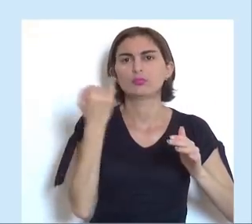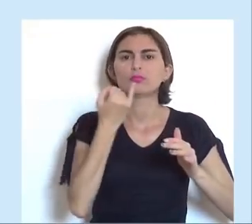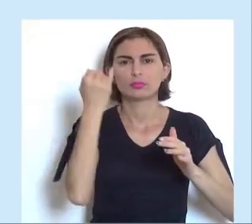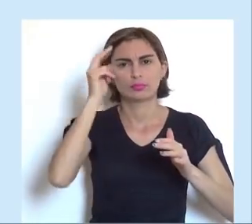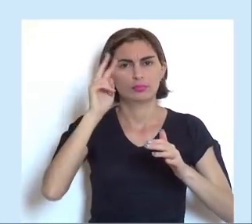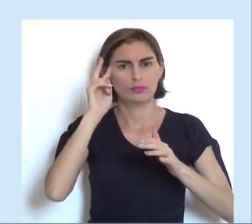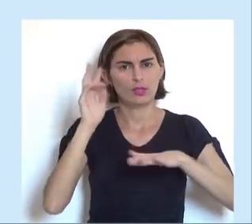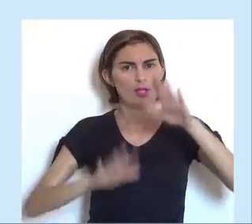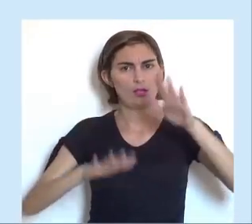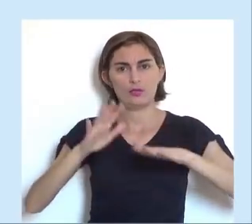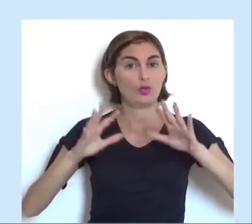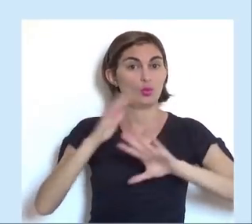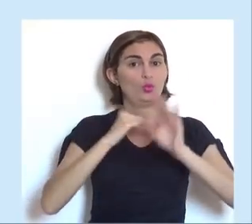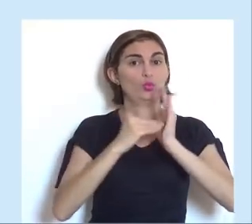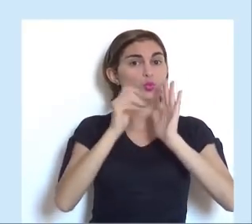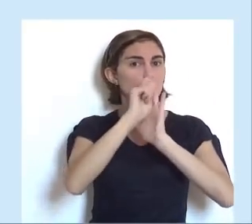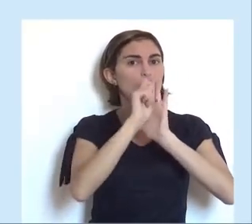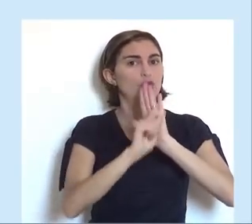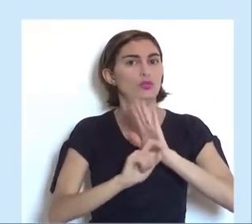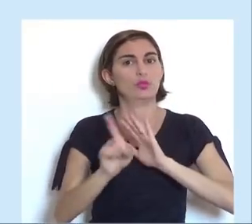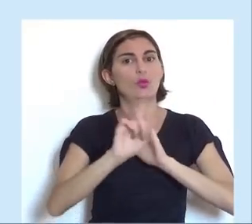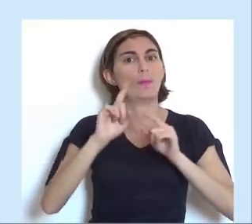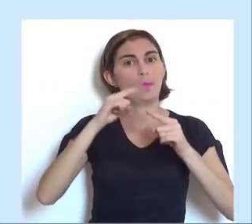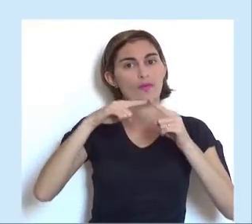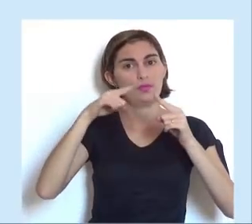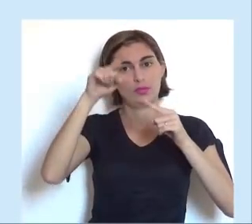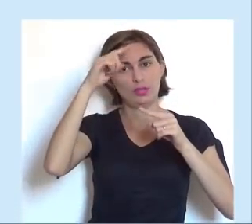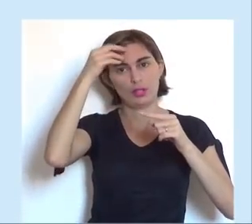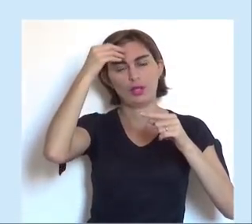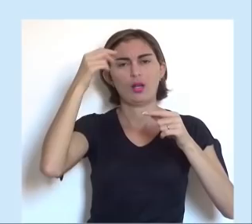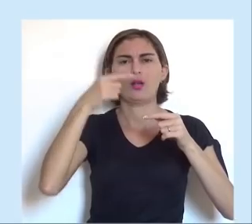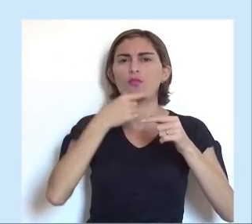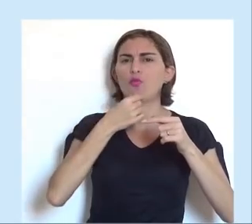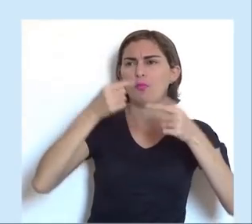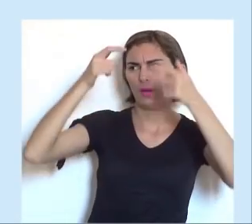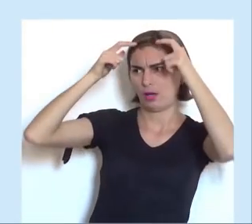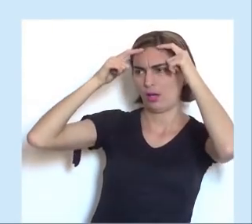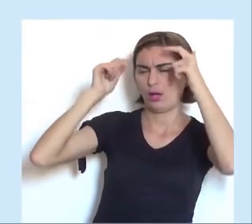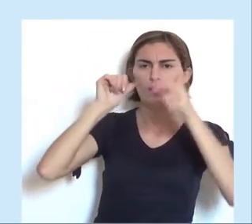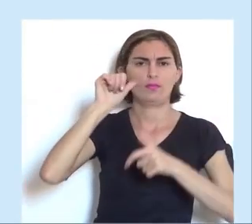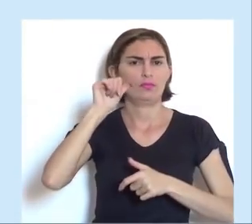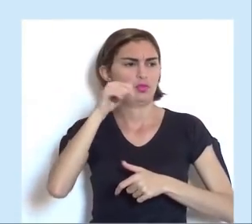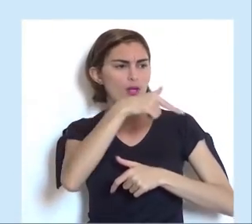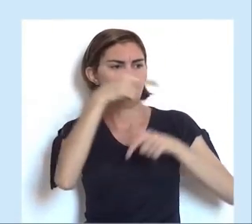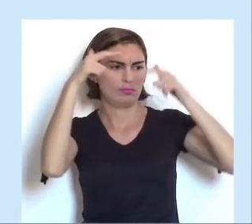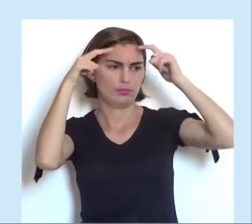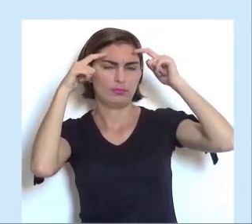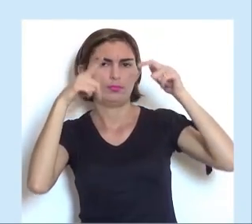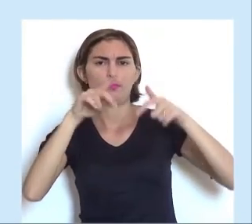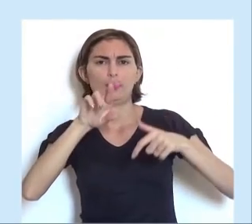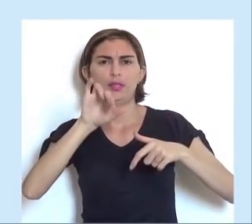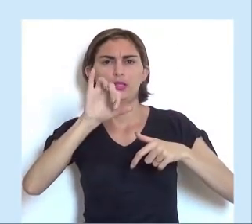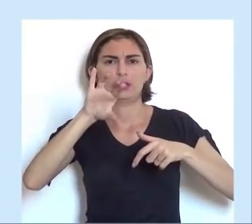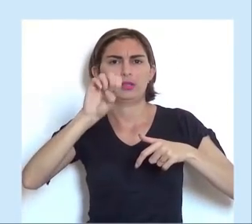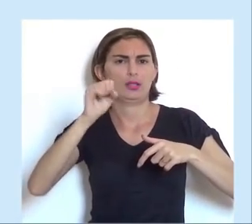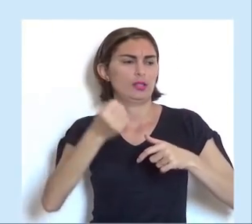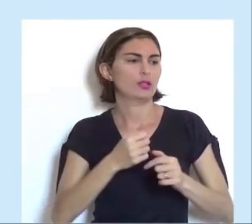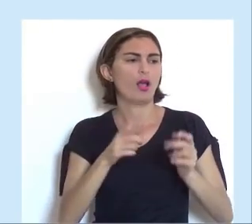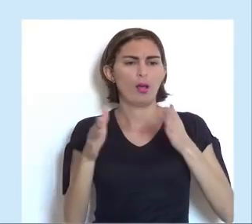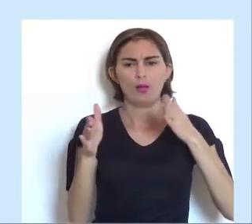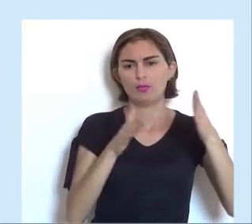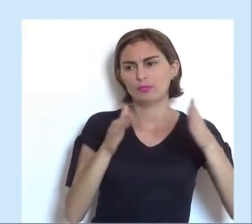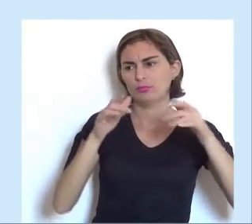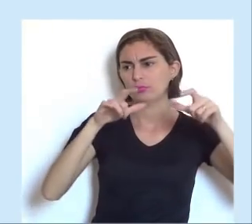importante lembrar que às vezes a gente não tem tudo escrito, mas se você tem um rei, uma princesa, você começa a imaginar que o lugar